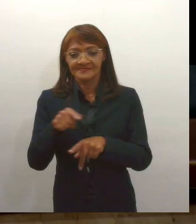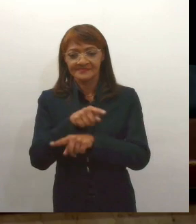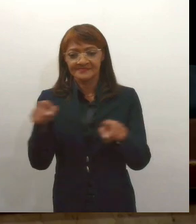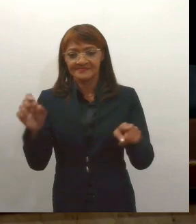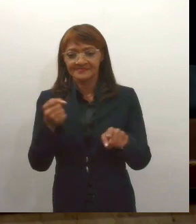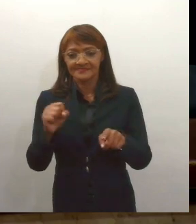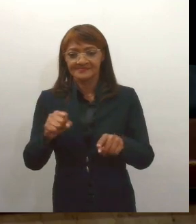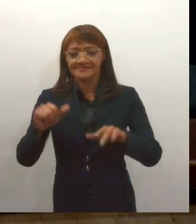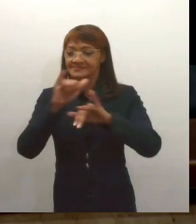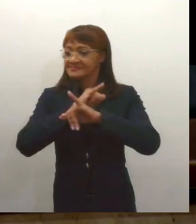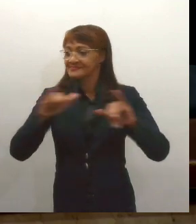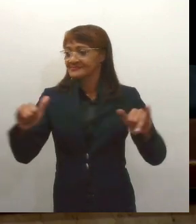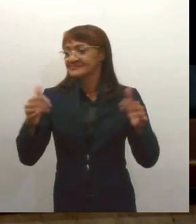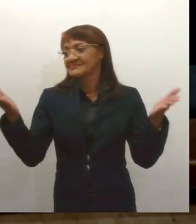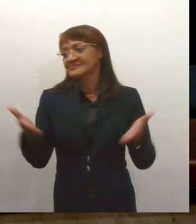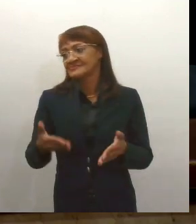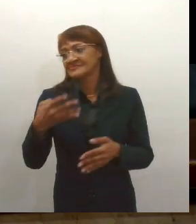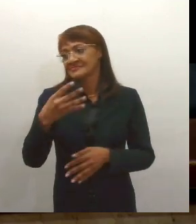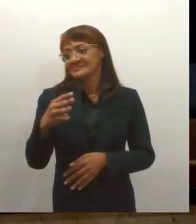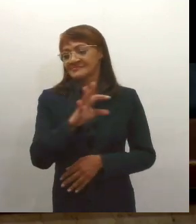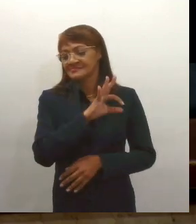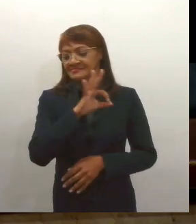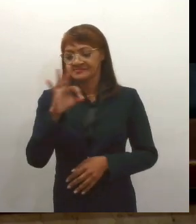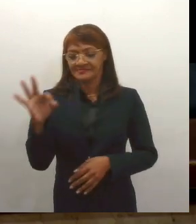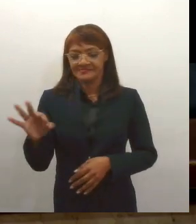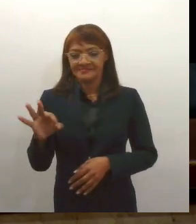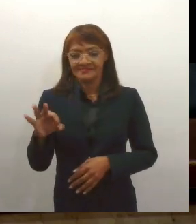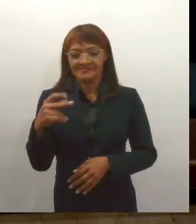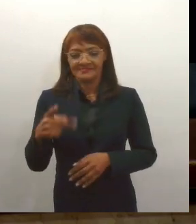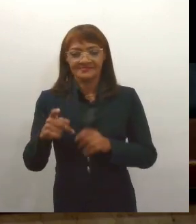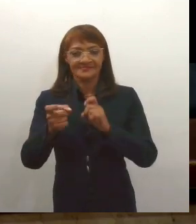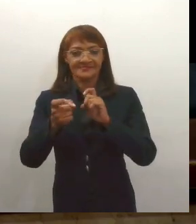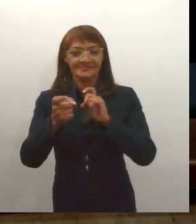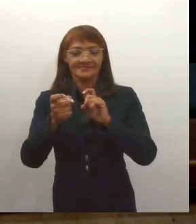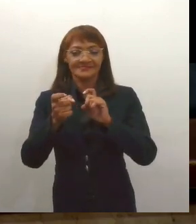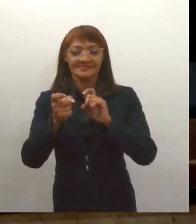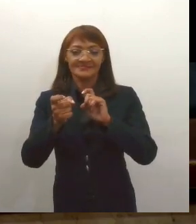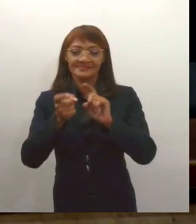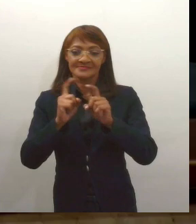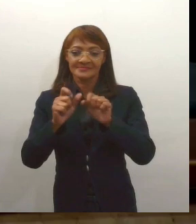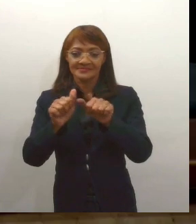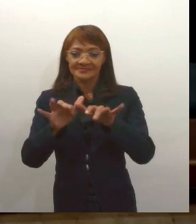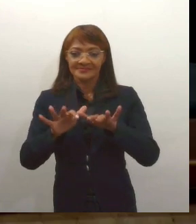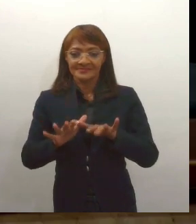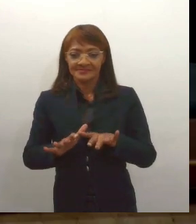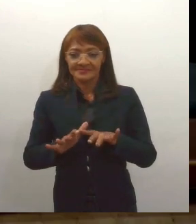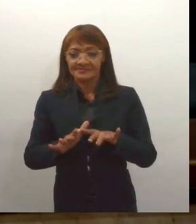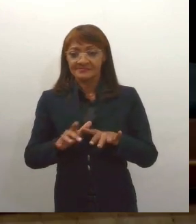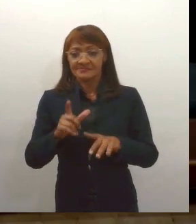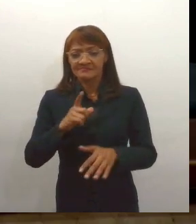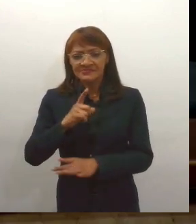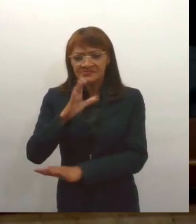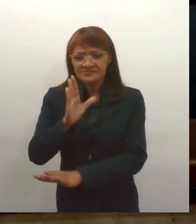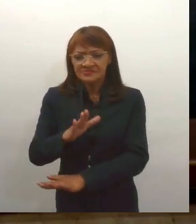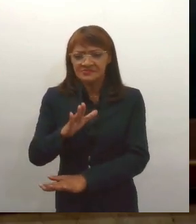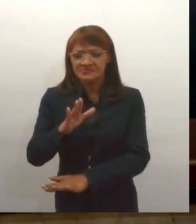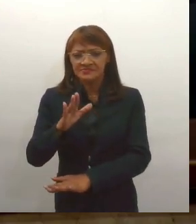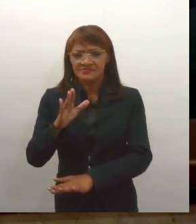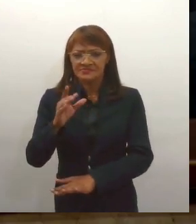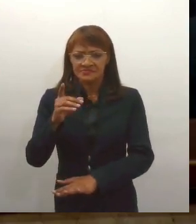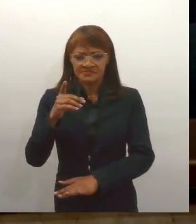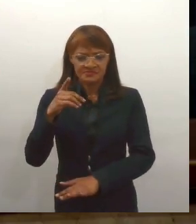aqui no plenário de autoria do deputado Jeferson Andrade teremos a sessão especial de entrega de título de cidadania sergipana do Carlos Roberto Ferreira